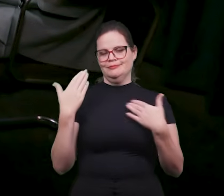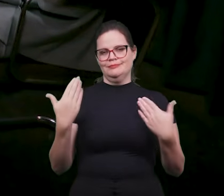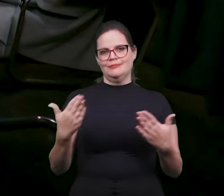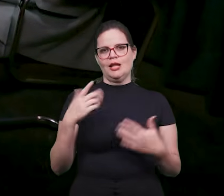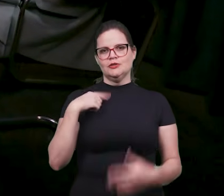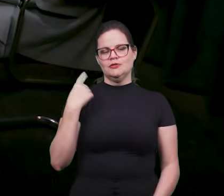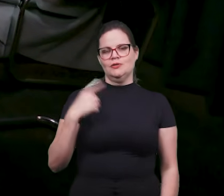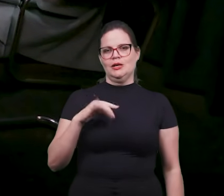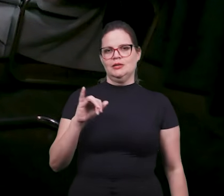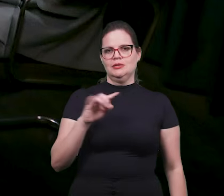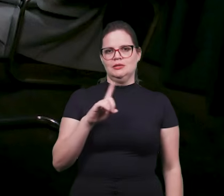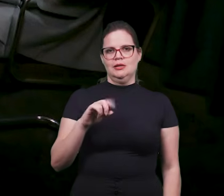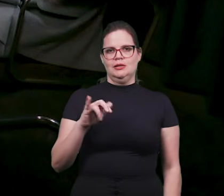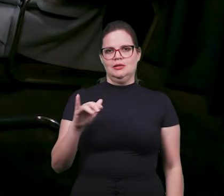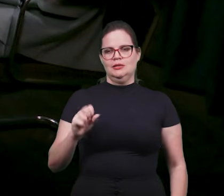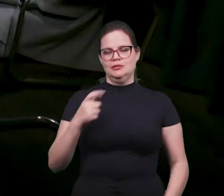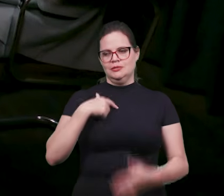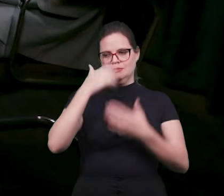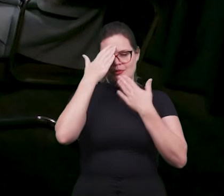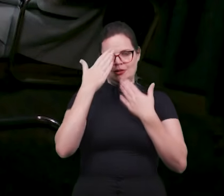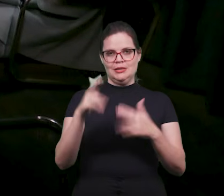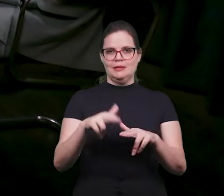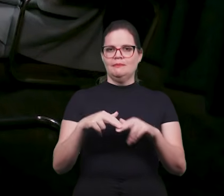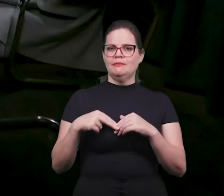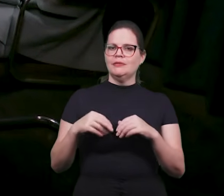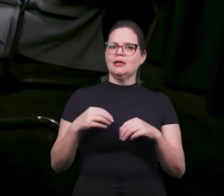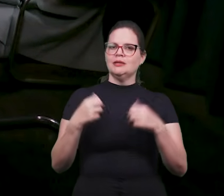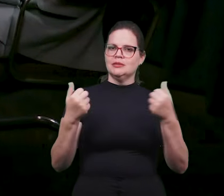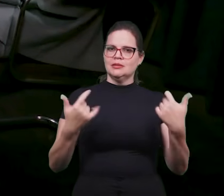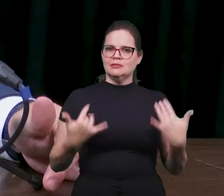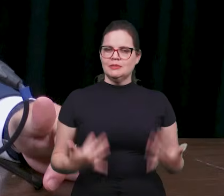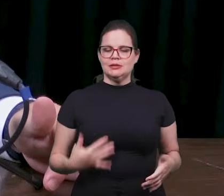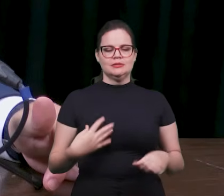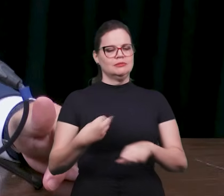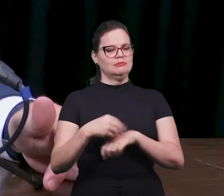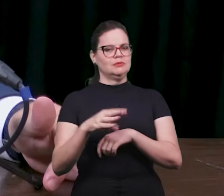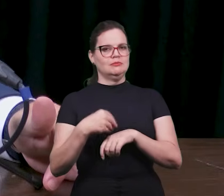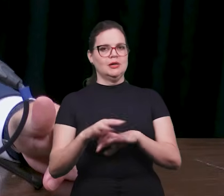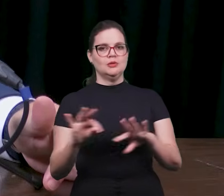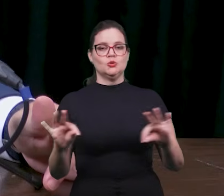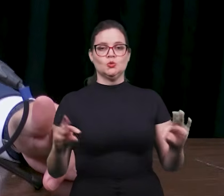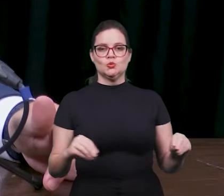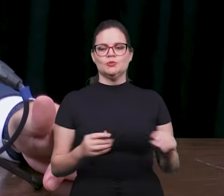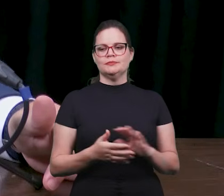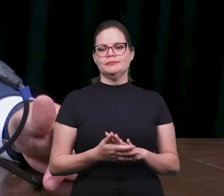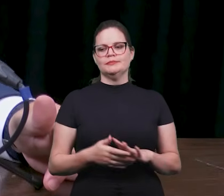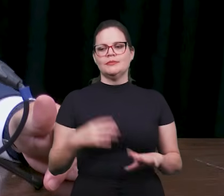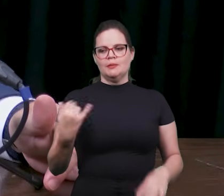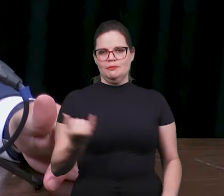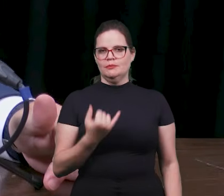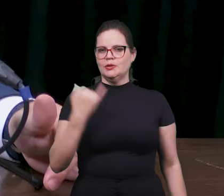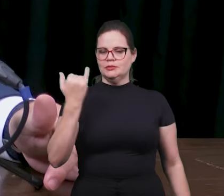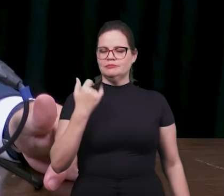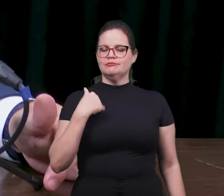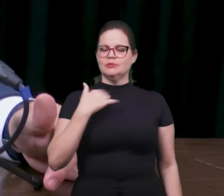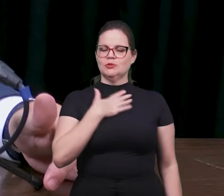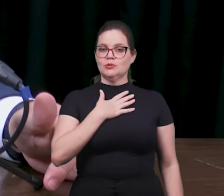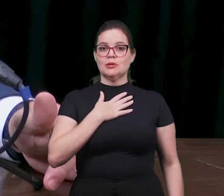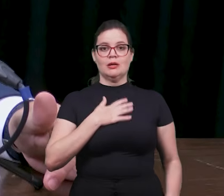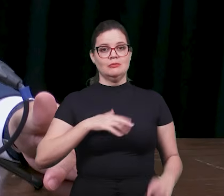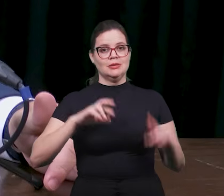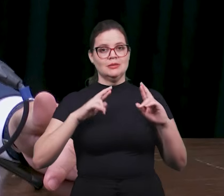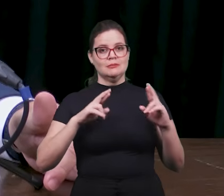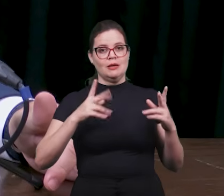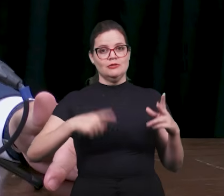mais uma vez aqui pela nossa conversa, aqui as suas explicações, seus esclarecimentos aqui foram muito importantes. Espero